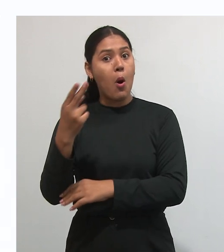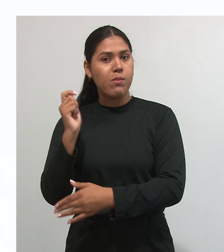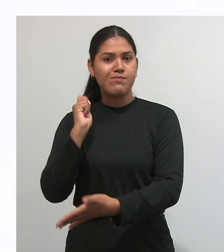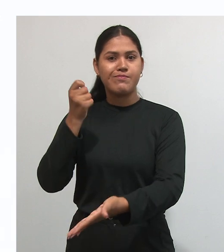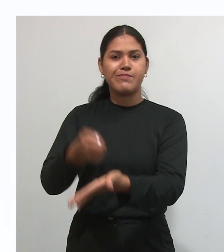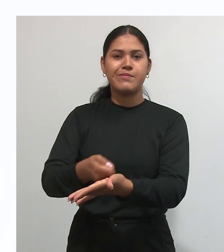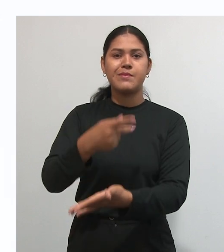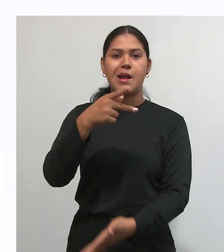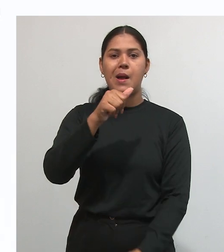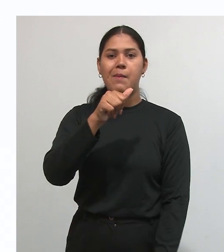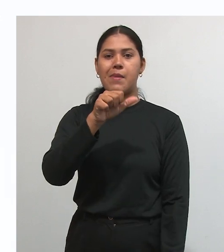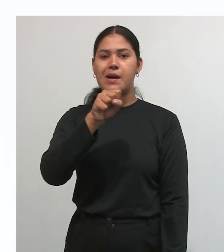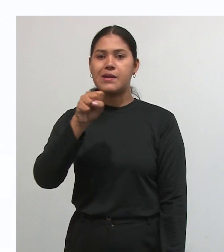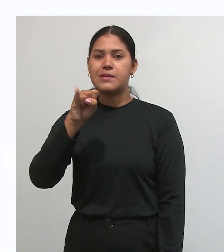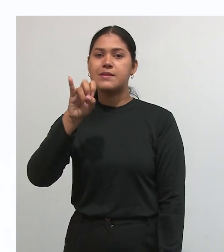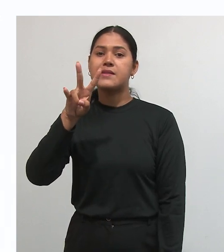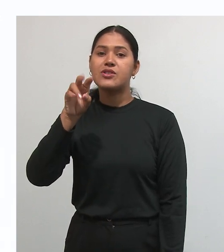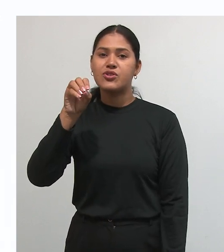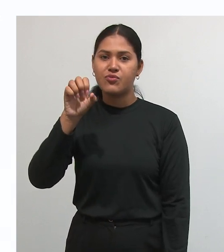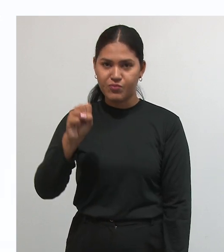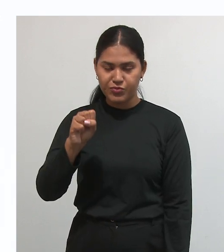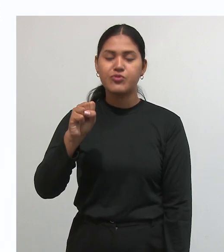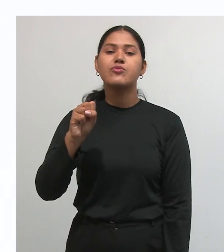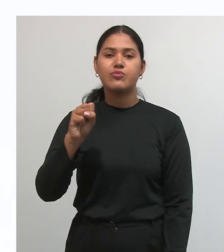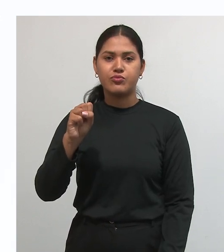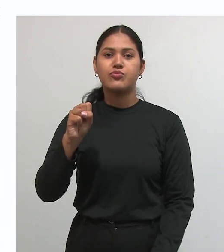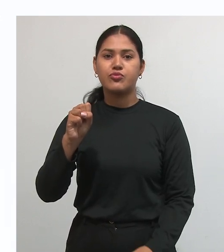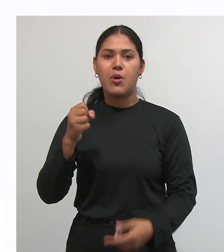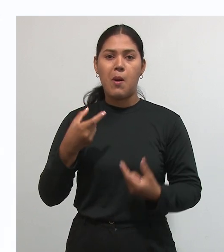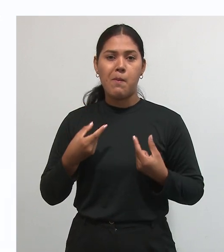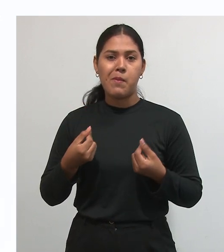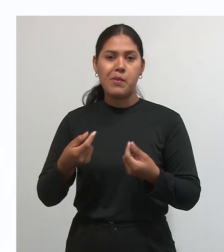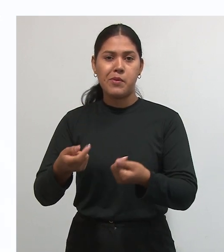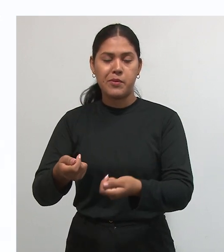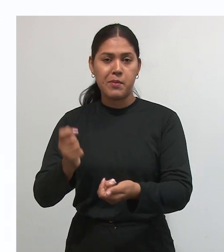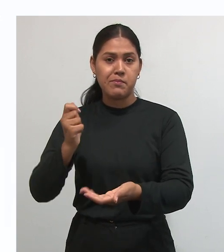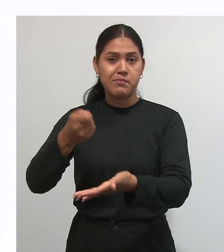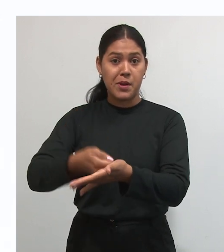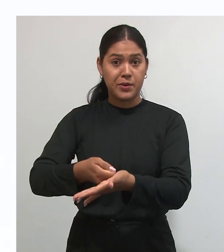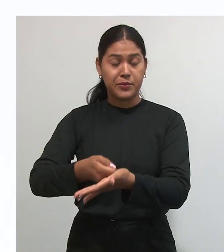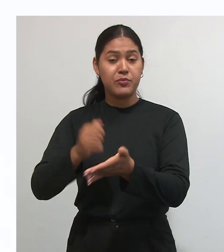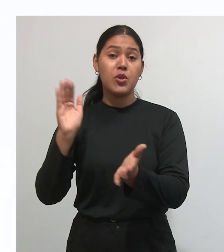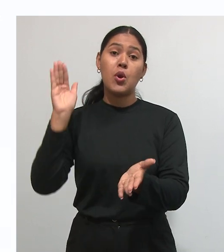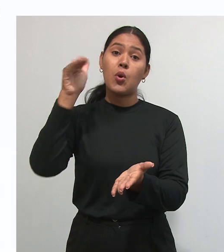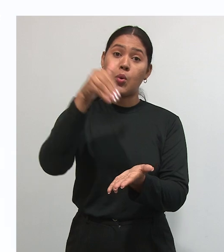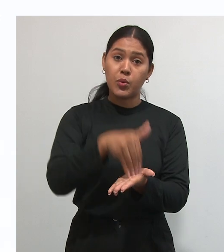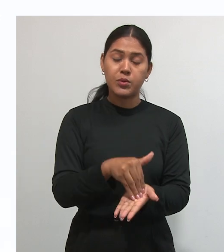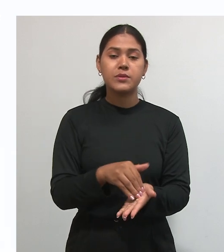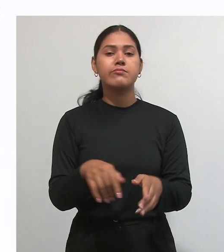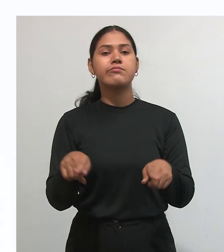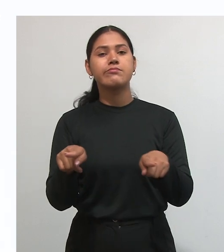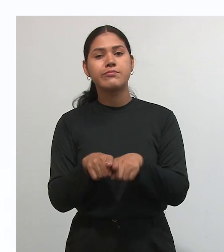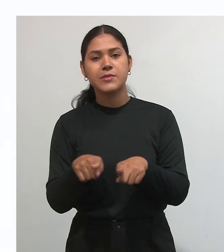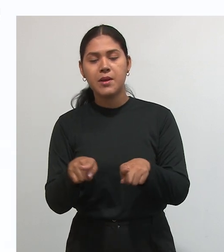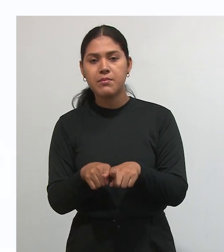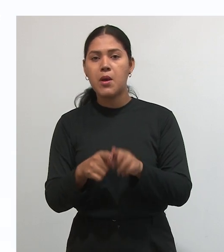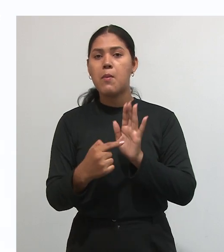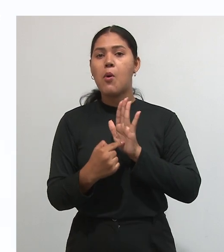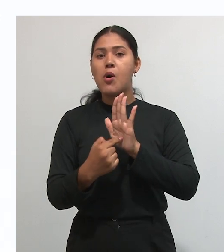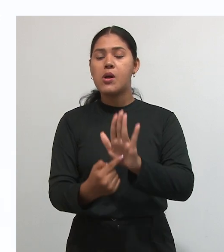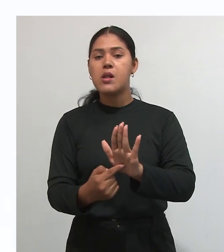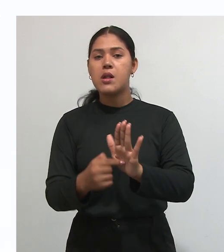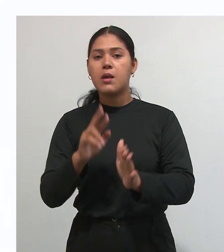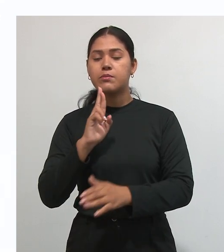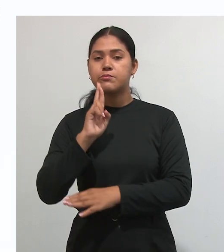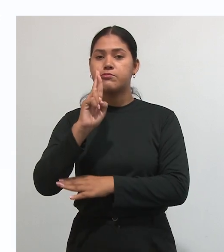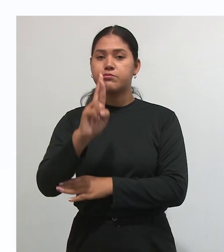relativos ao quê? As operações em descontinuidades. E, por fim, também deve-se demonstrar o resultado